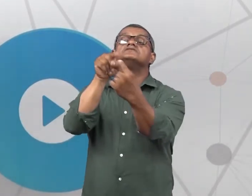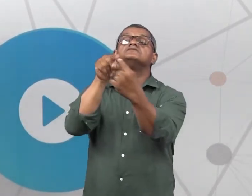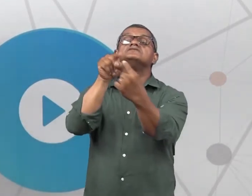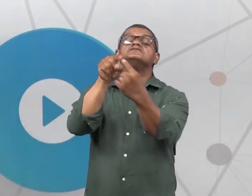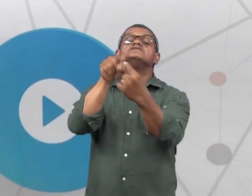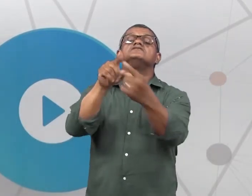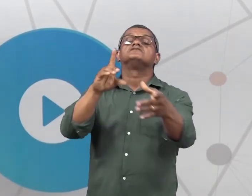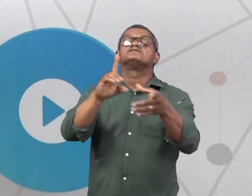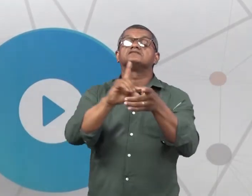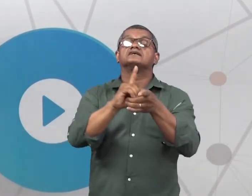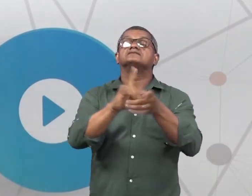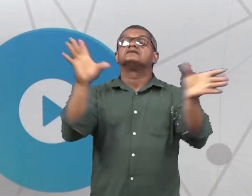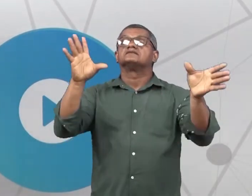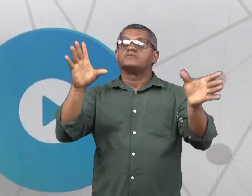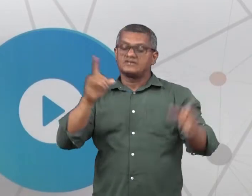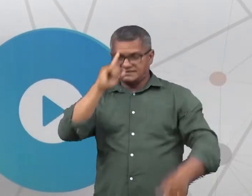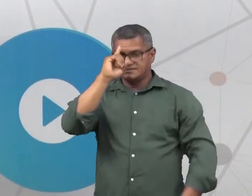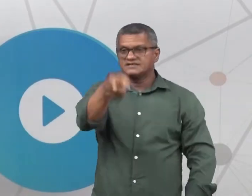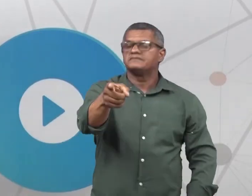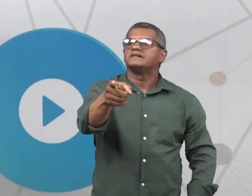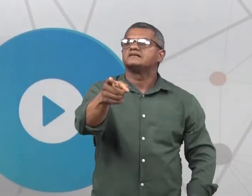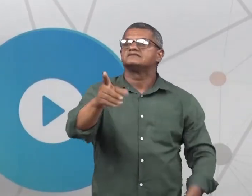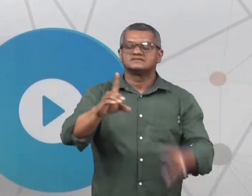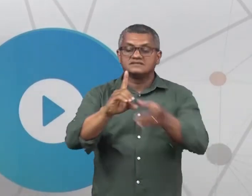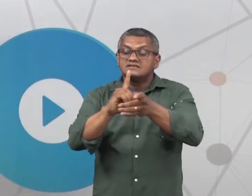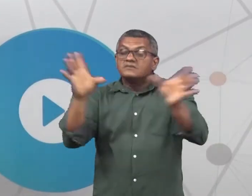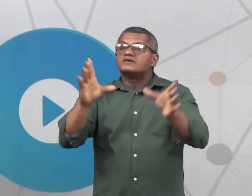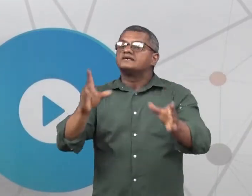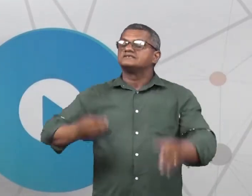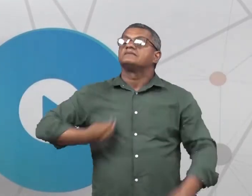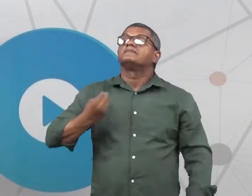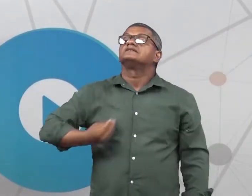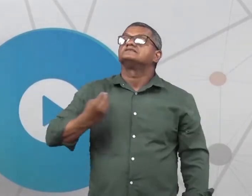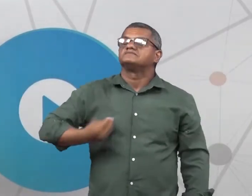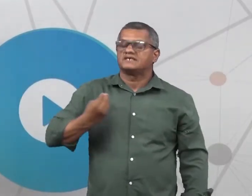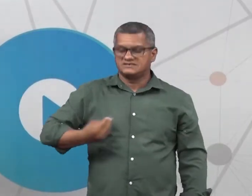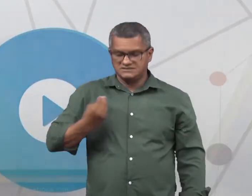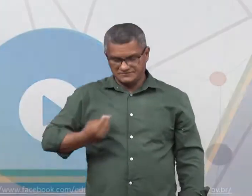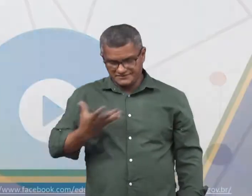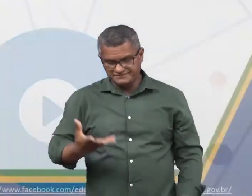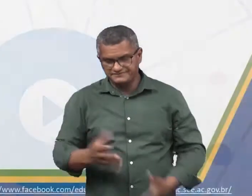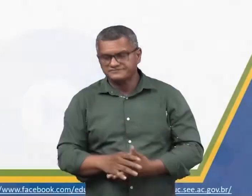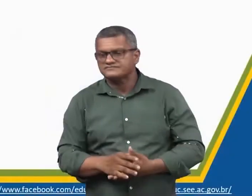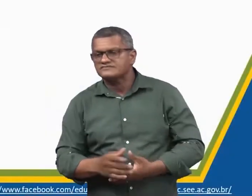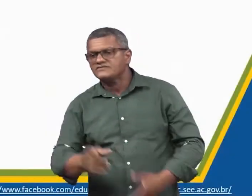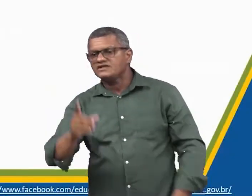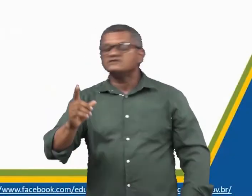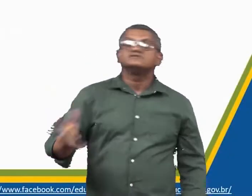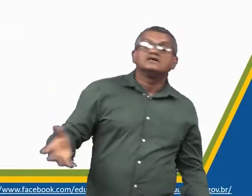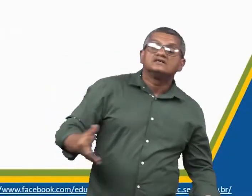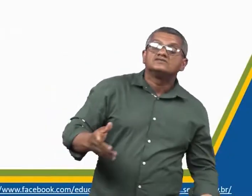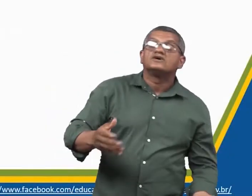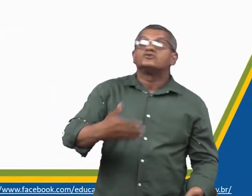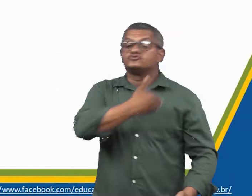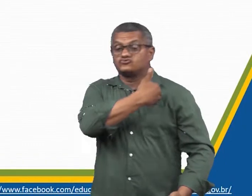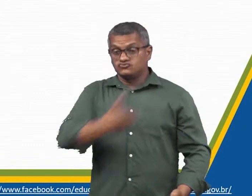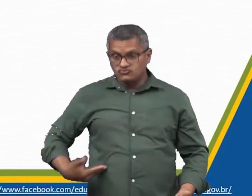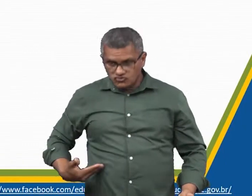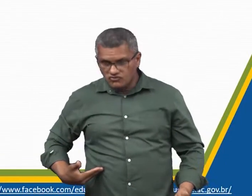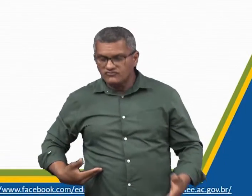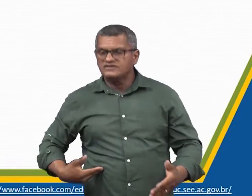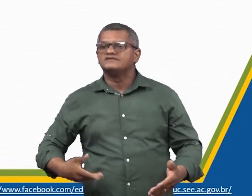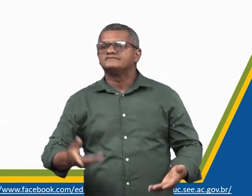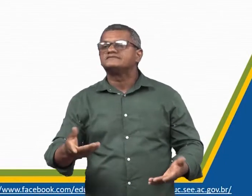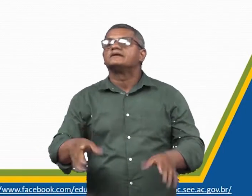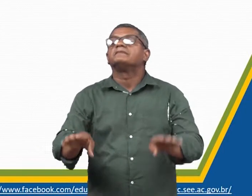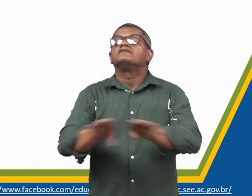é o objetivo da democracia deliberativa ou participativa. É uma situação na qual as decisões